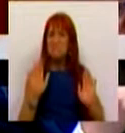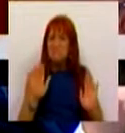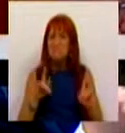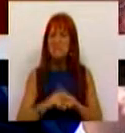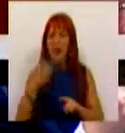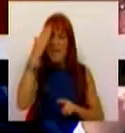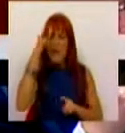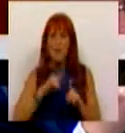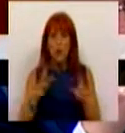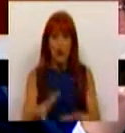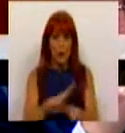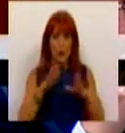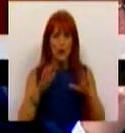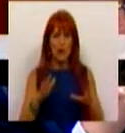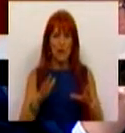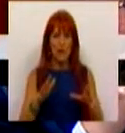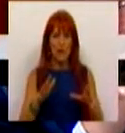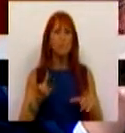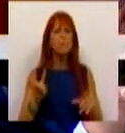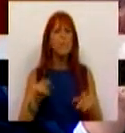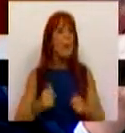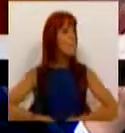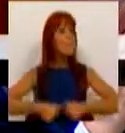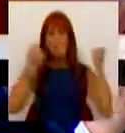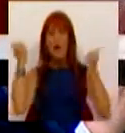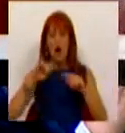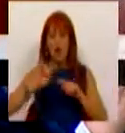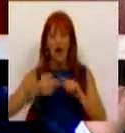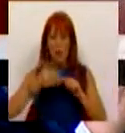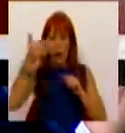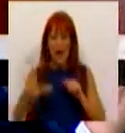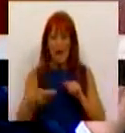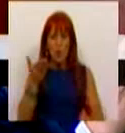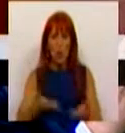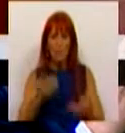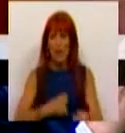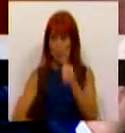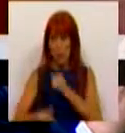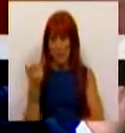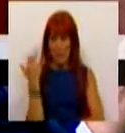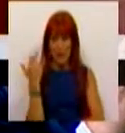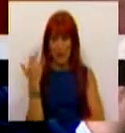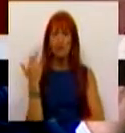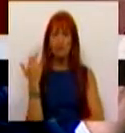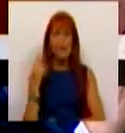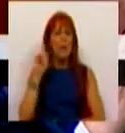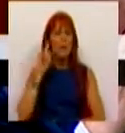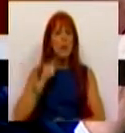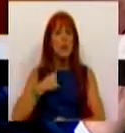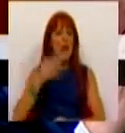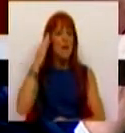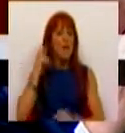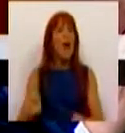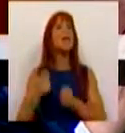as perspectivas de crescimento serão melhores este ano do que aquelas que foram o ano passado e, sobretudo, as